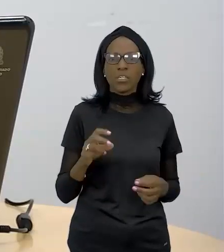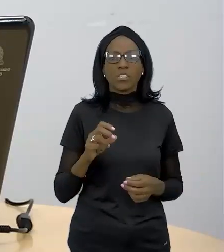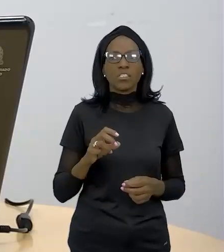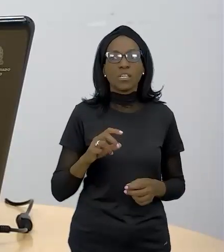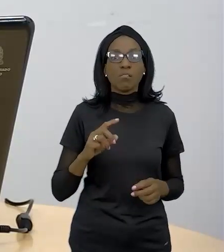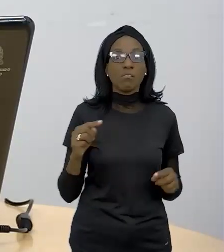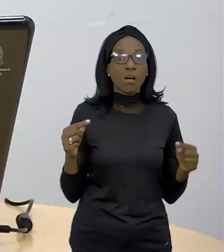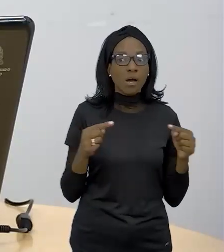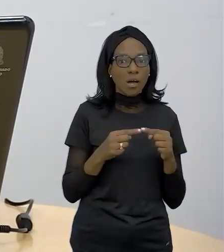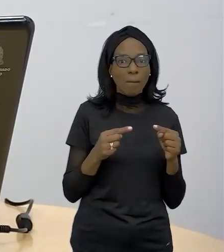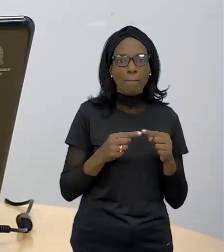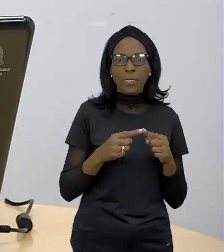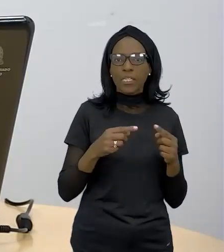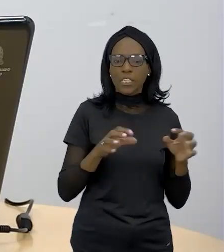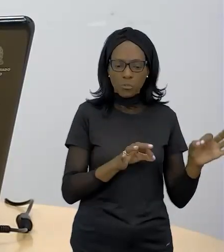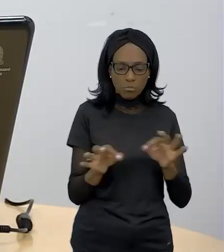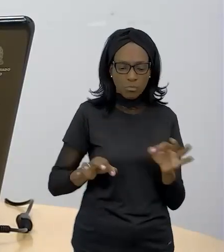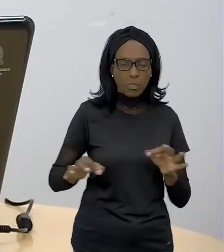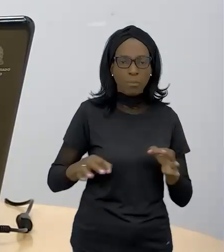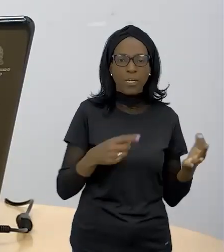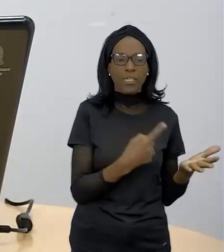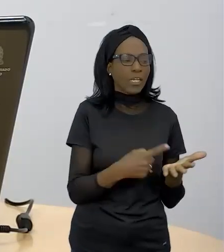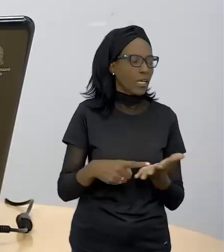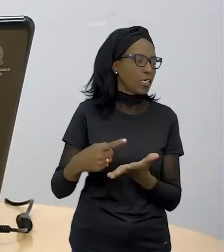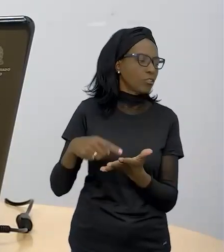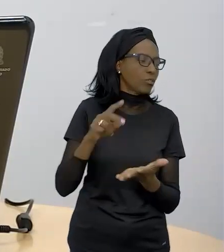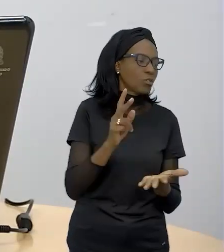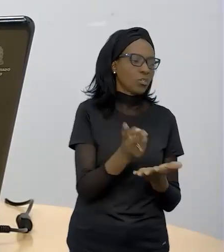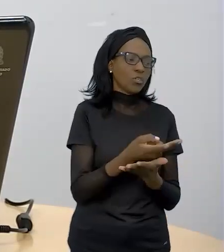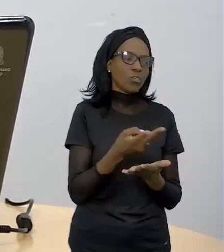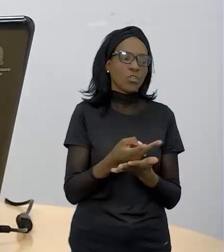um portfólio de plano de ensino.